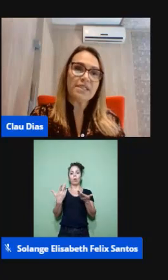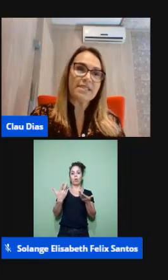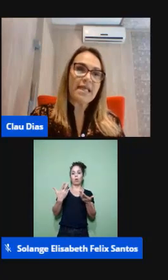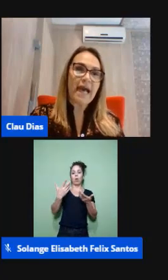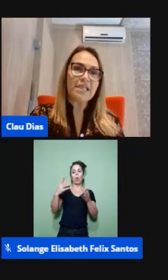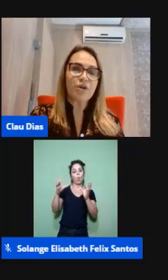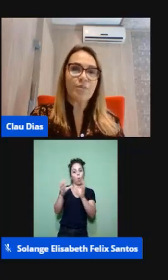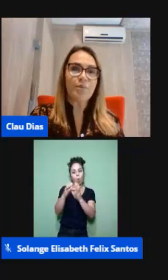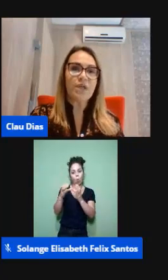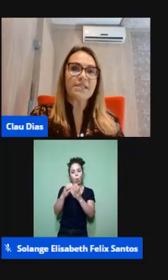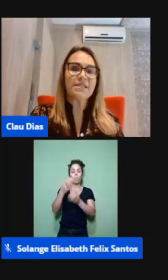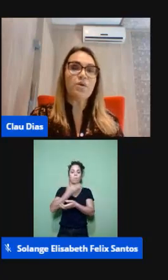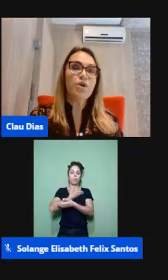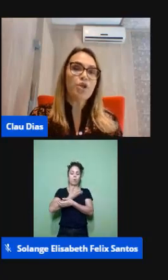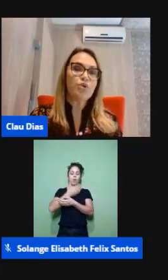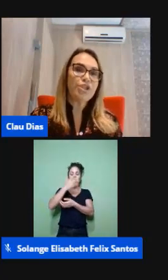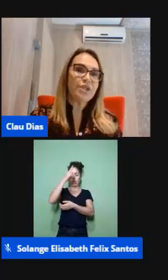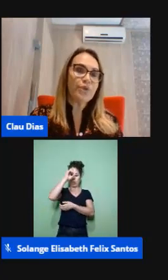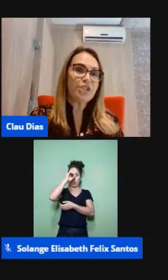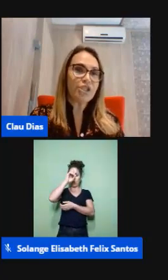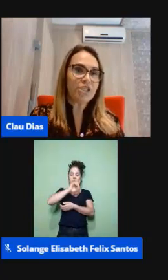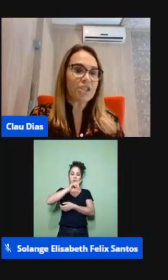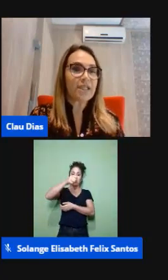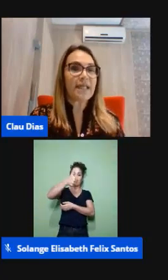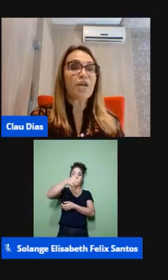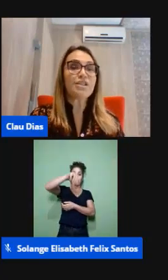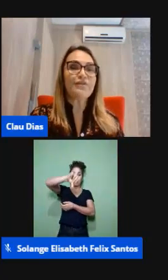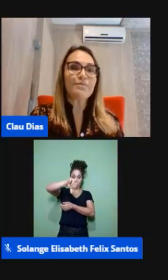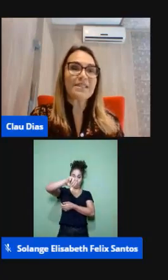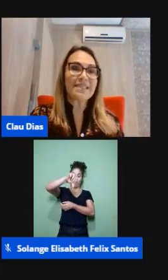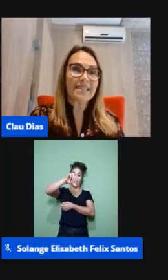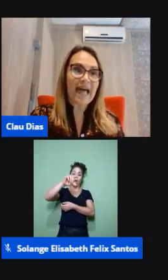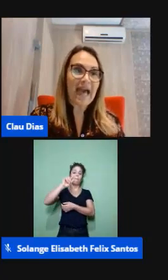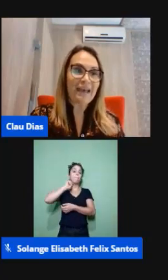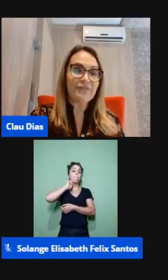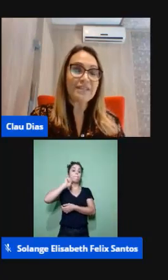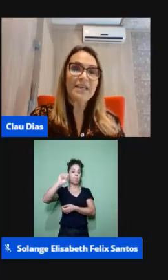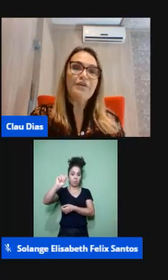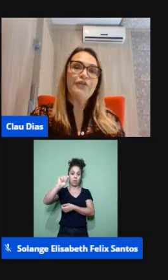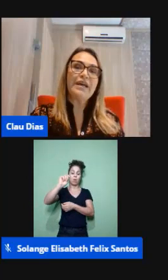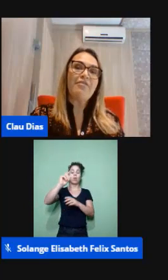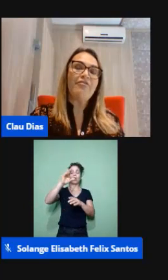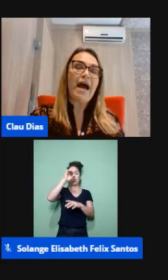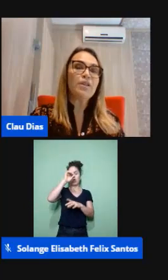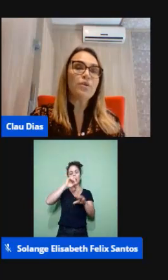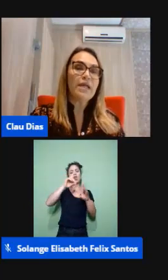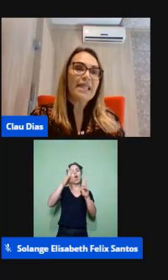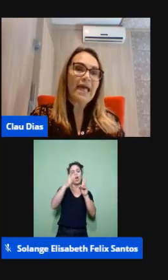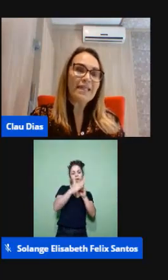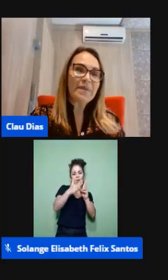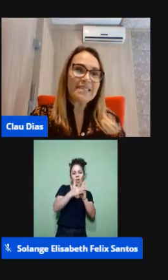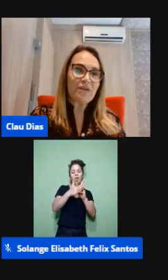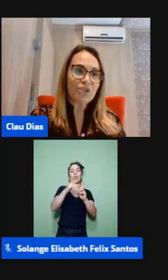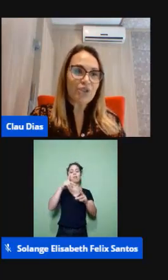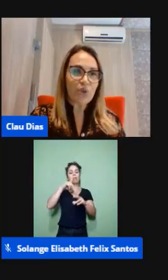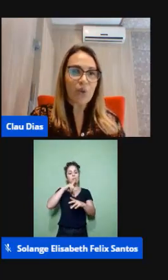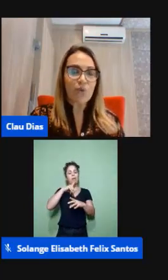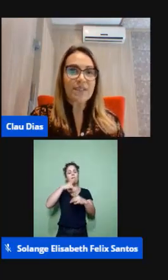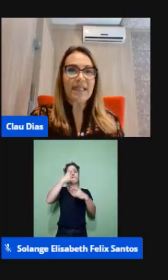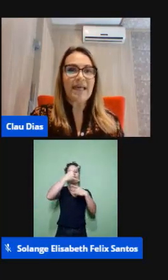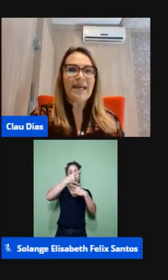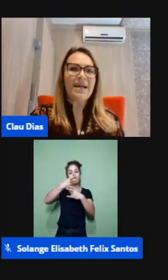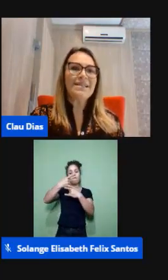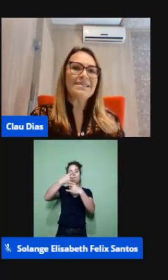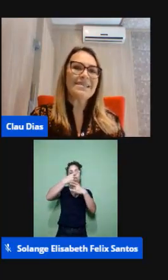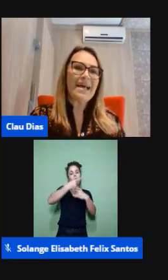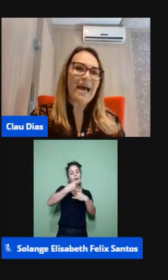aqui na nossa cidade, a comemoração do Dia do Indígena, né? Nós tivemos as lives, foi gravado lá no Marçal de